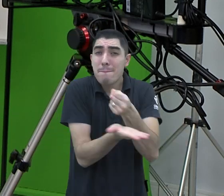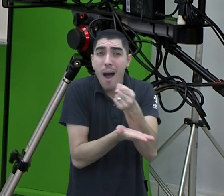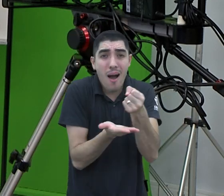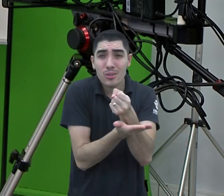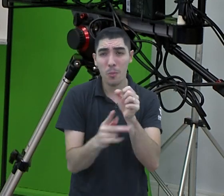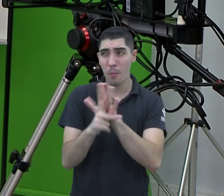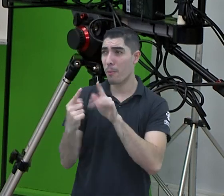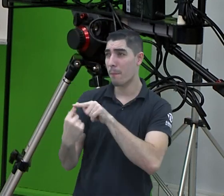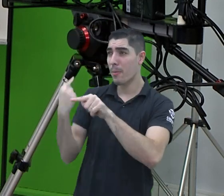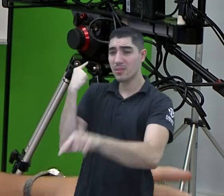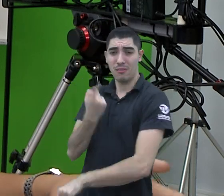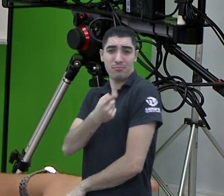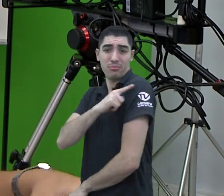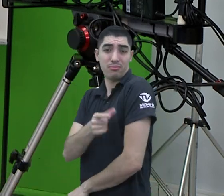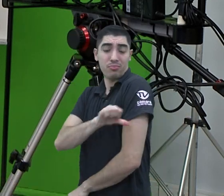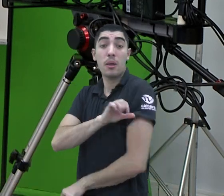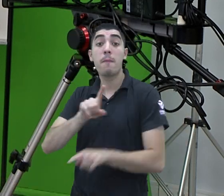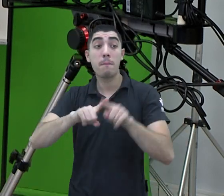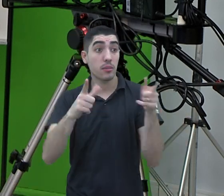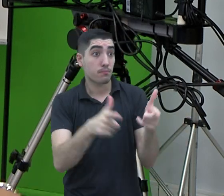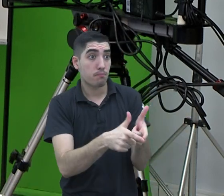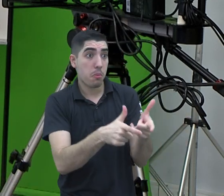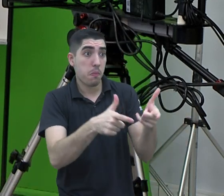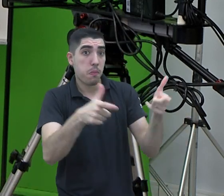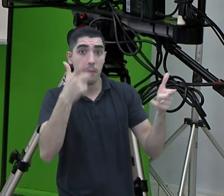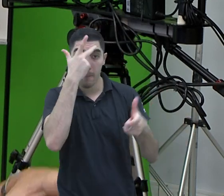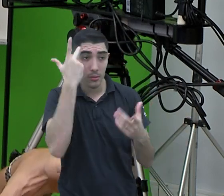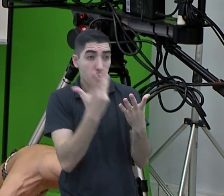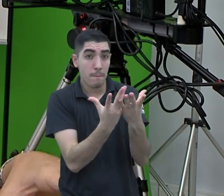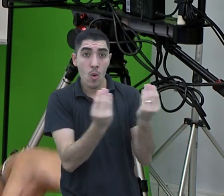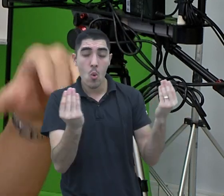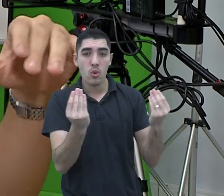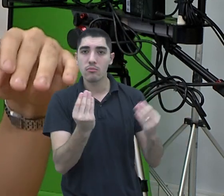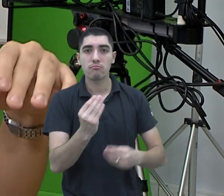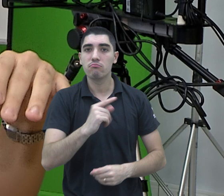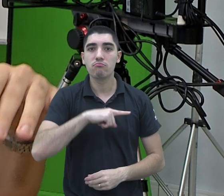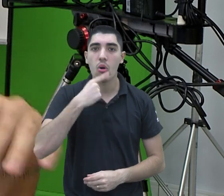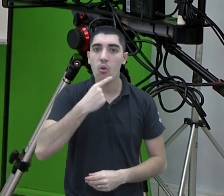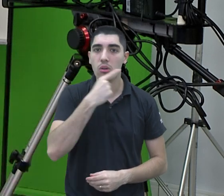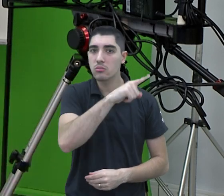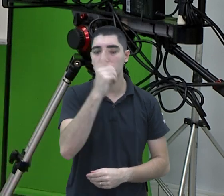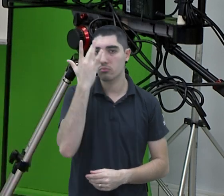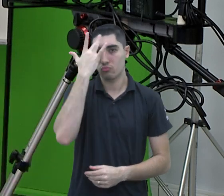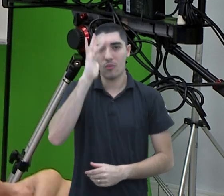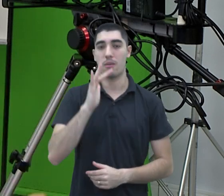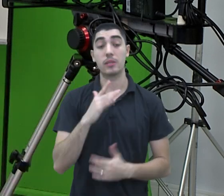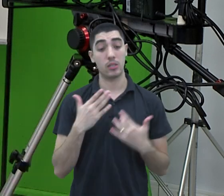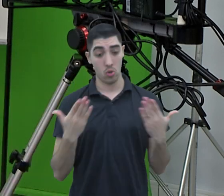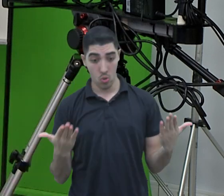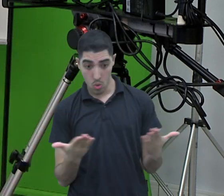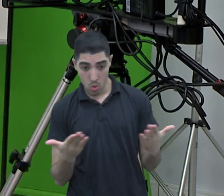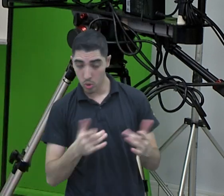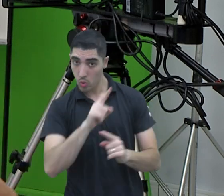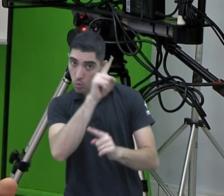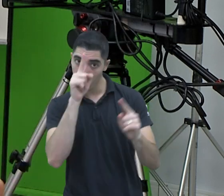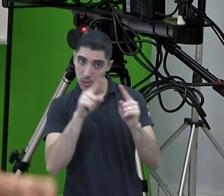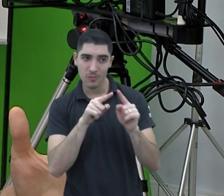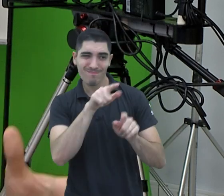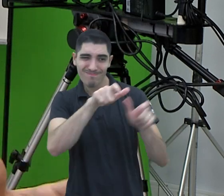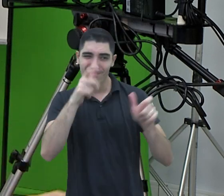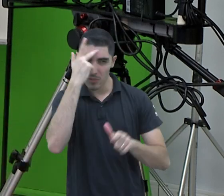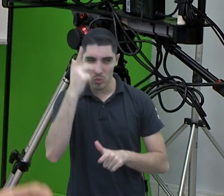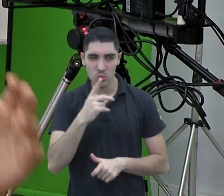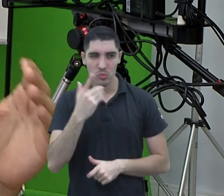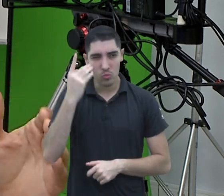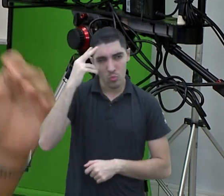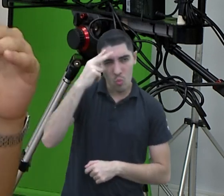seu ensino fundamental, mas que acaba sendo uma deficiência, para muita gente no aprendizado. Então, o objetivo do Educage